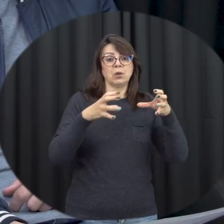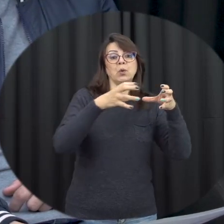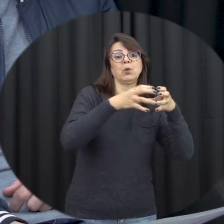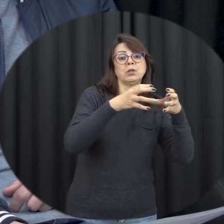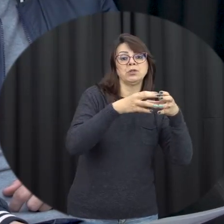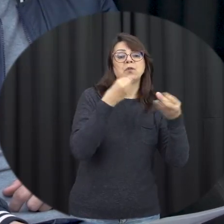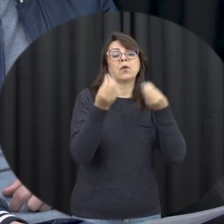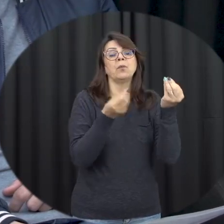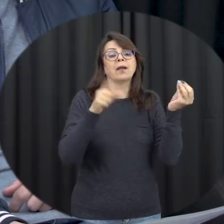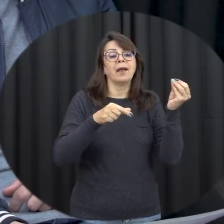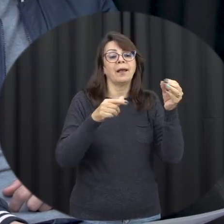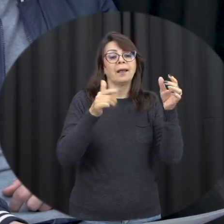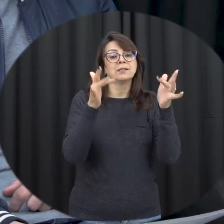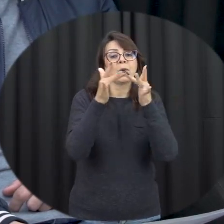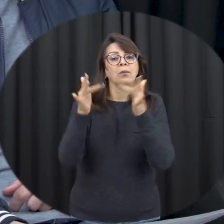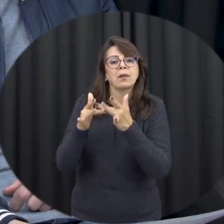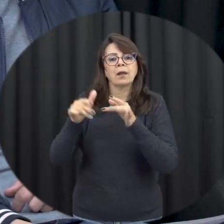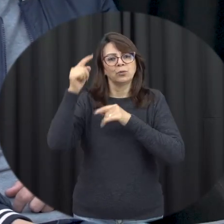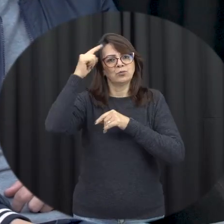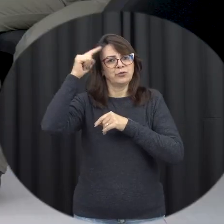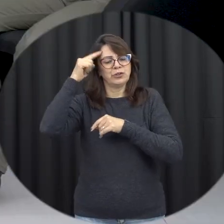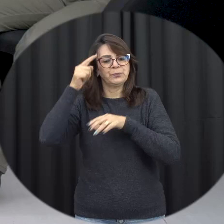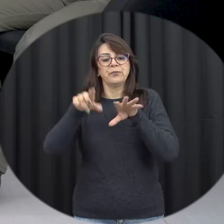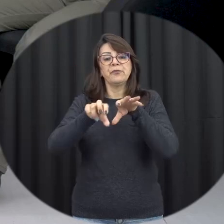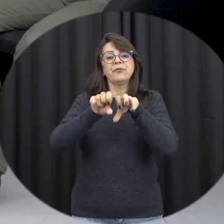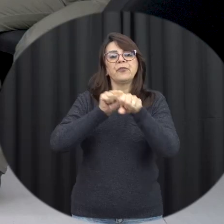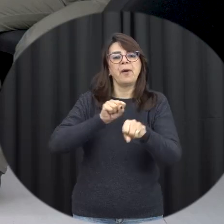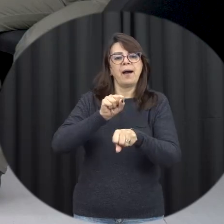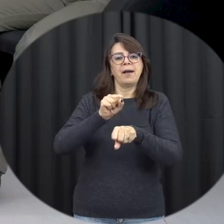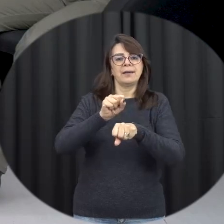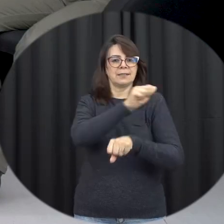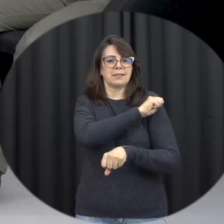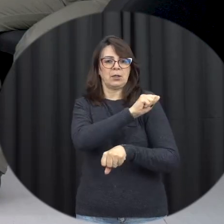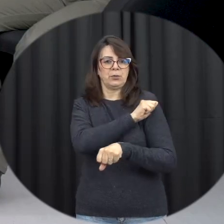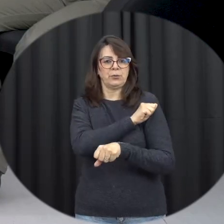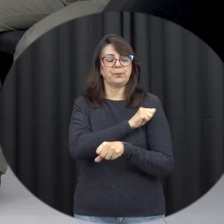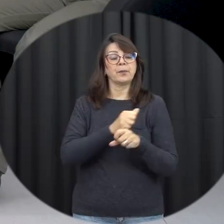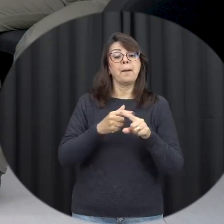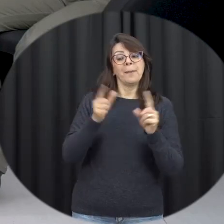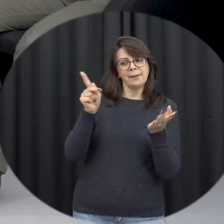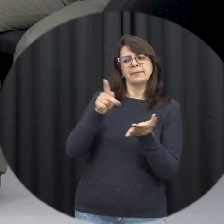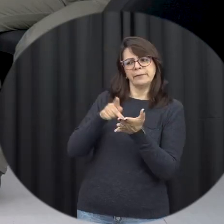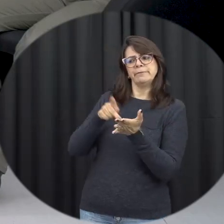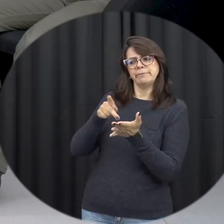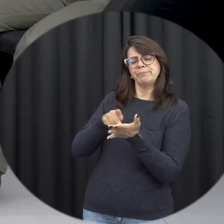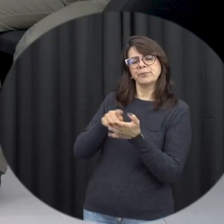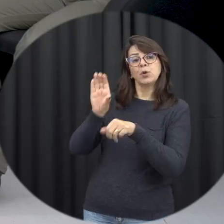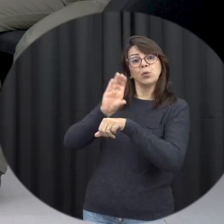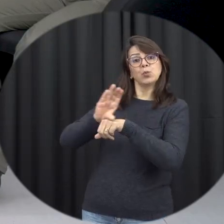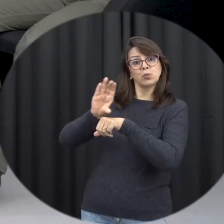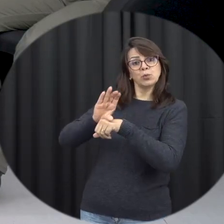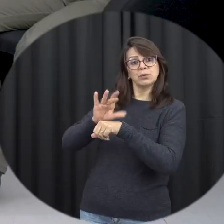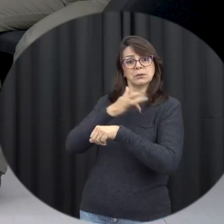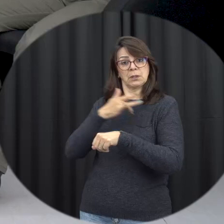ele assim, no dia a dia, para formar esse profissional? Exato. Na verdade, o curso de saúde coletiva, ele